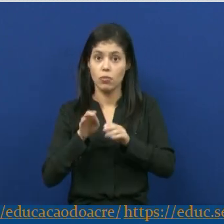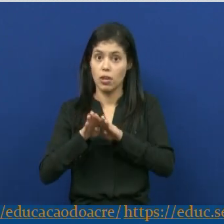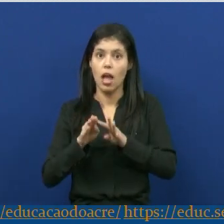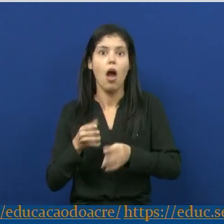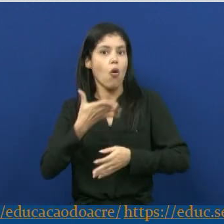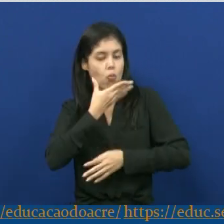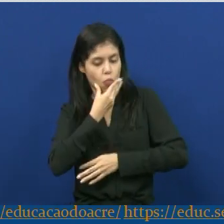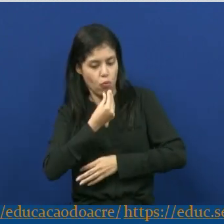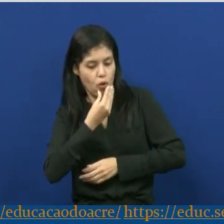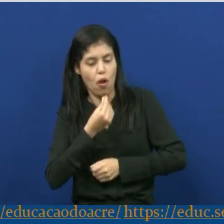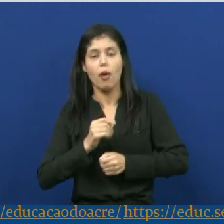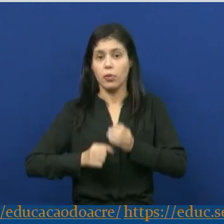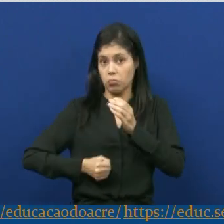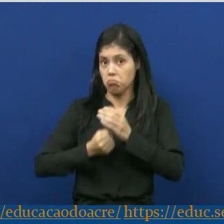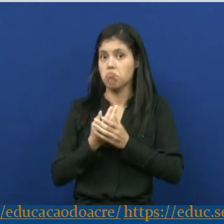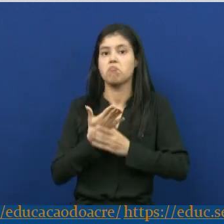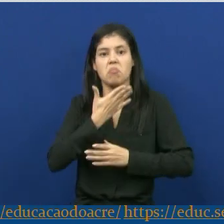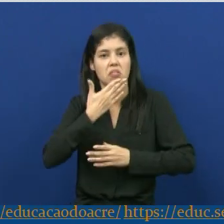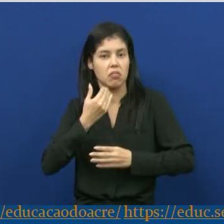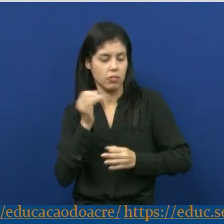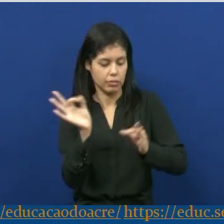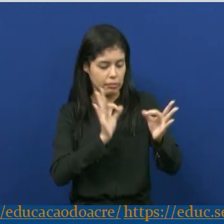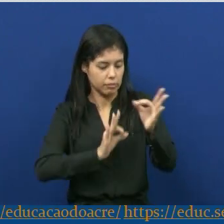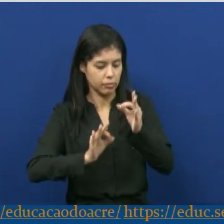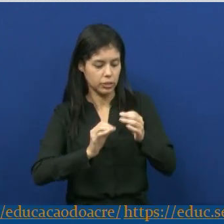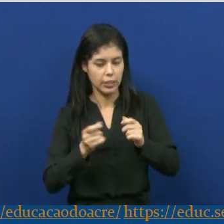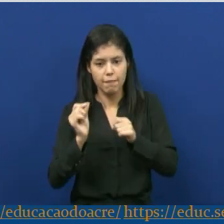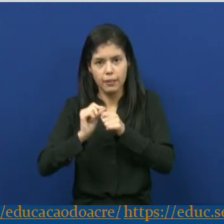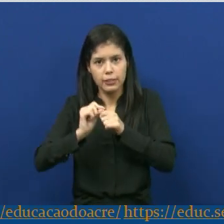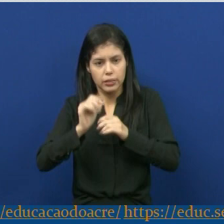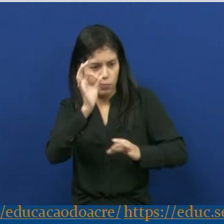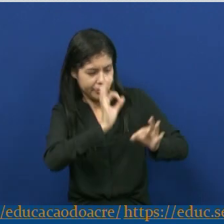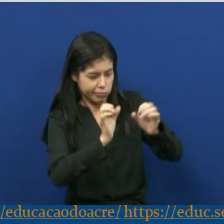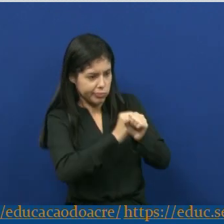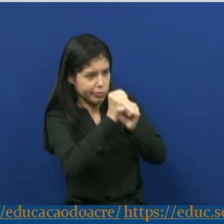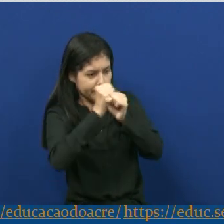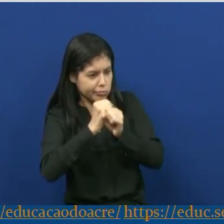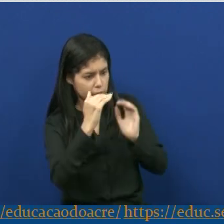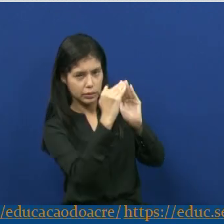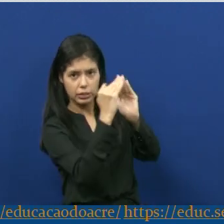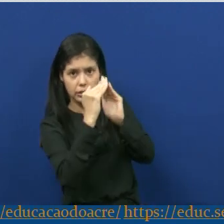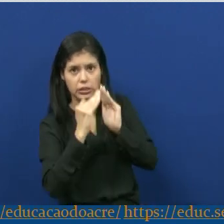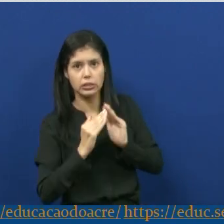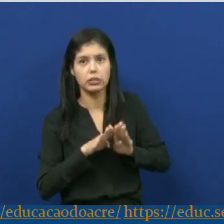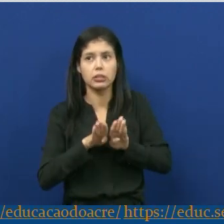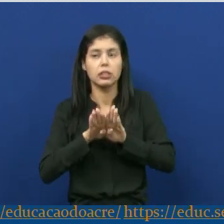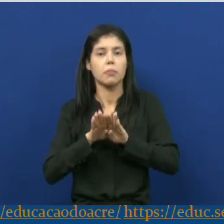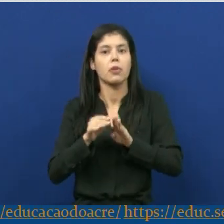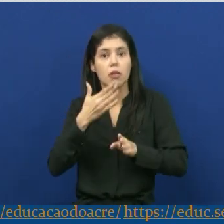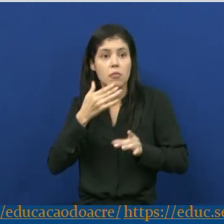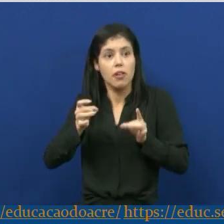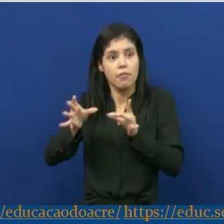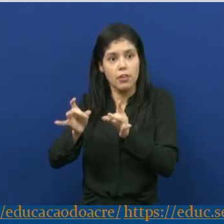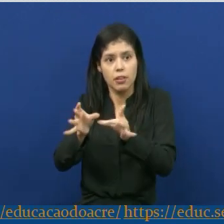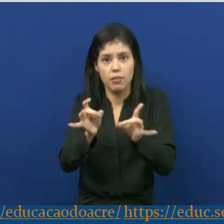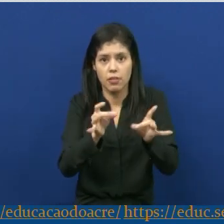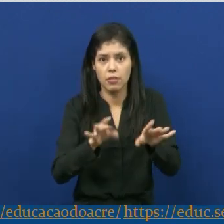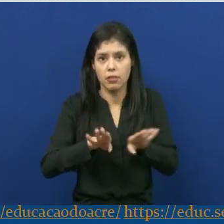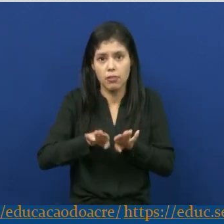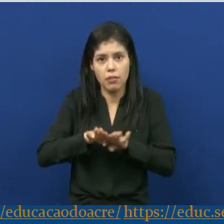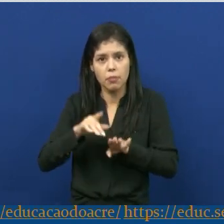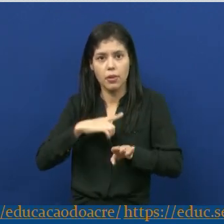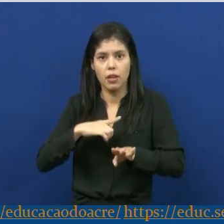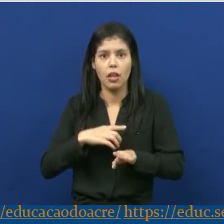cultivar a terra ea criar animais a construir casas e a comercializar com isso surgiu a necessidade